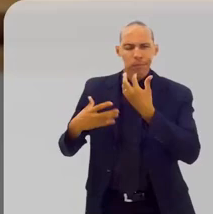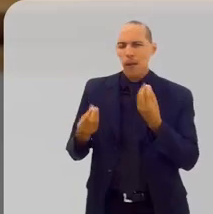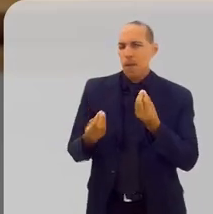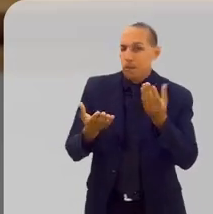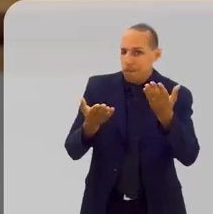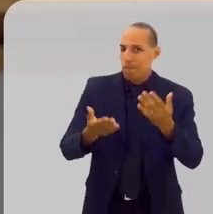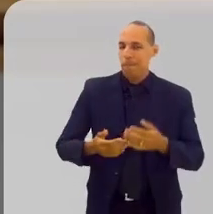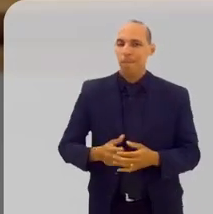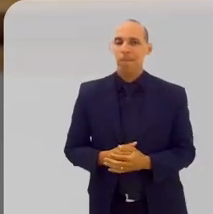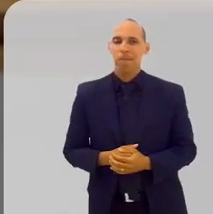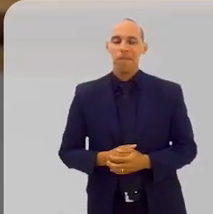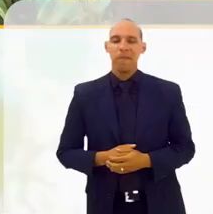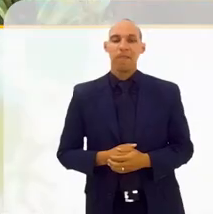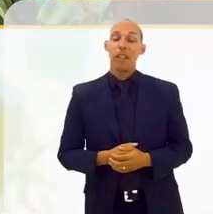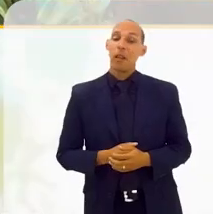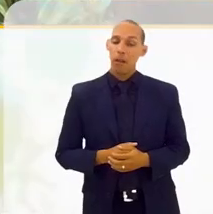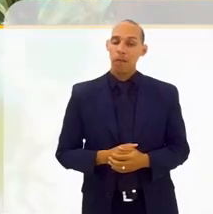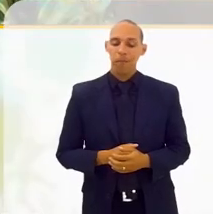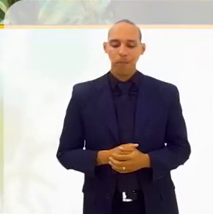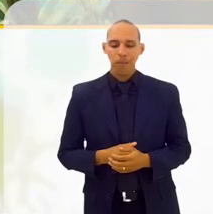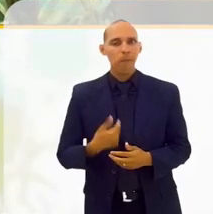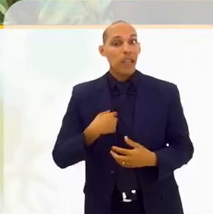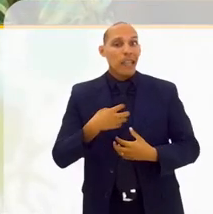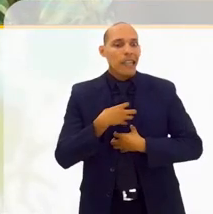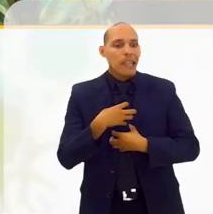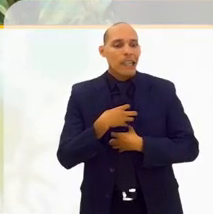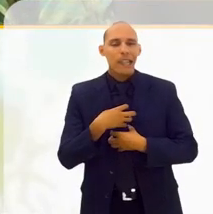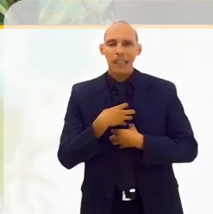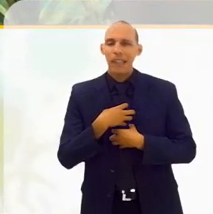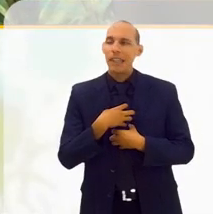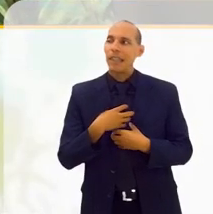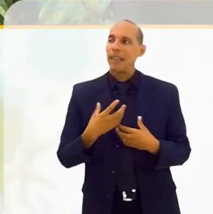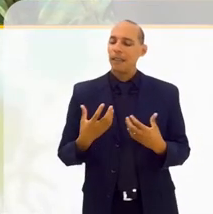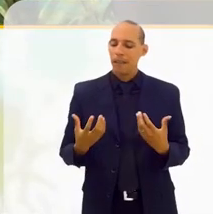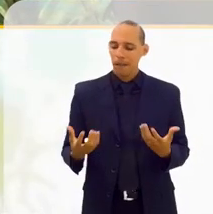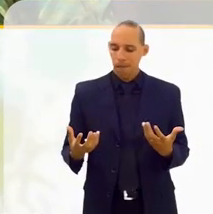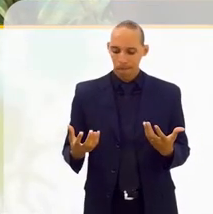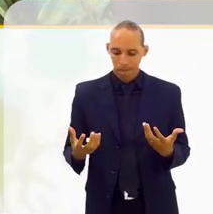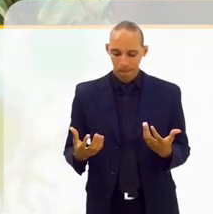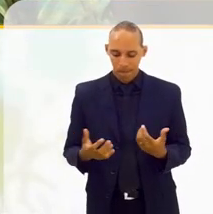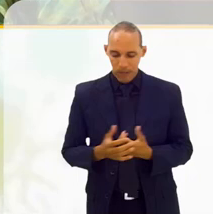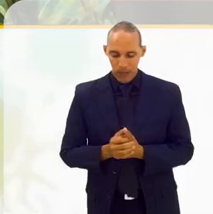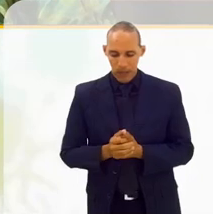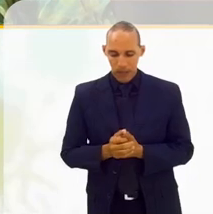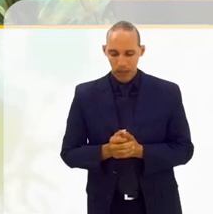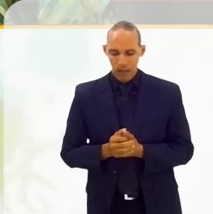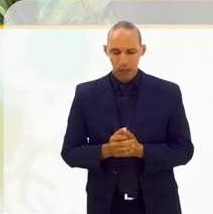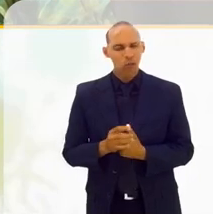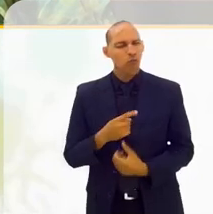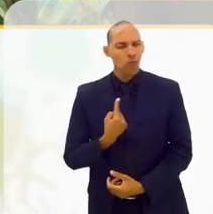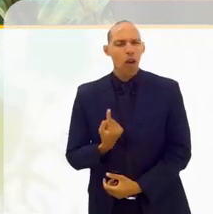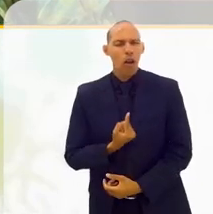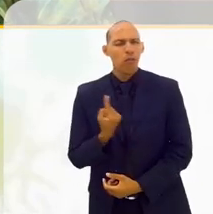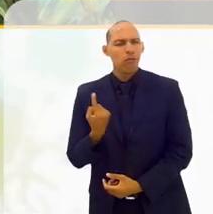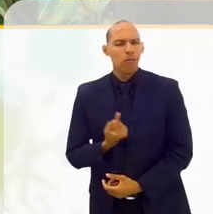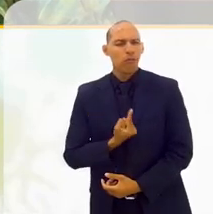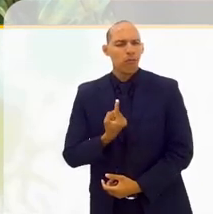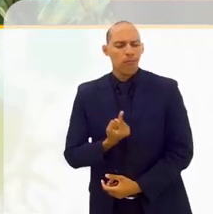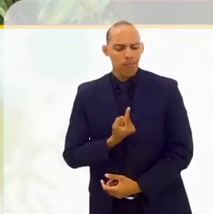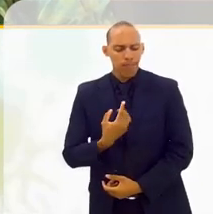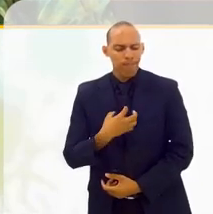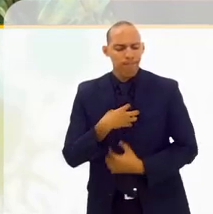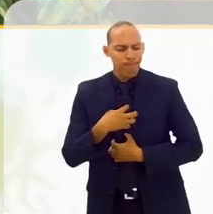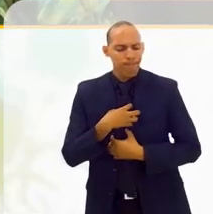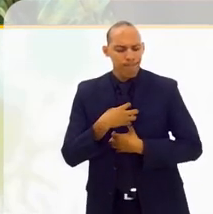tava acontecendo Olha eu me sentia muitas vezes Daniela muito isolado